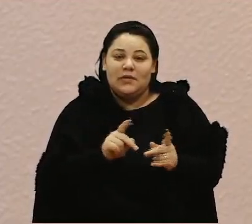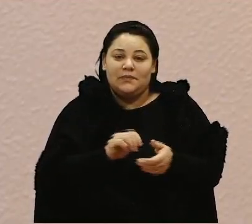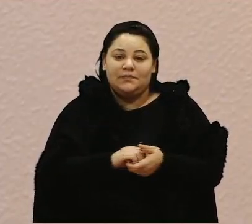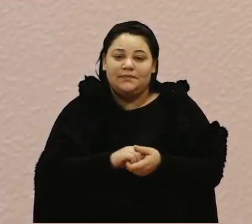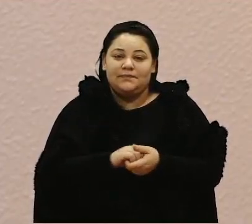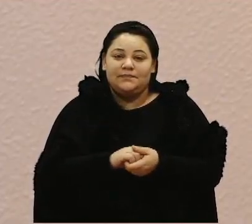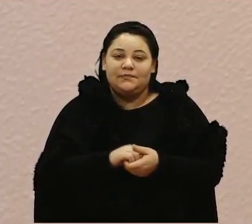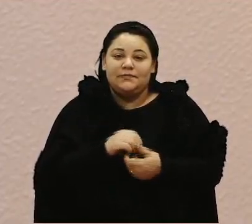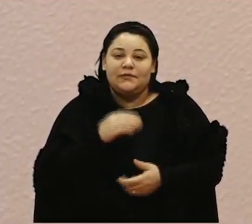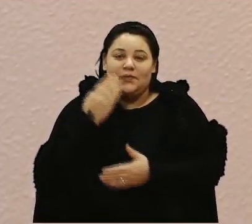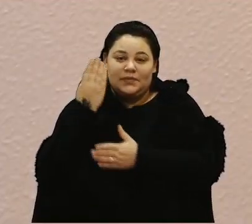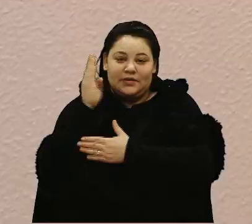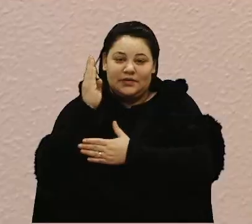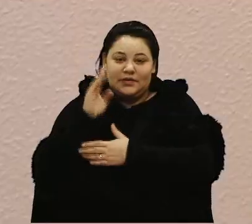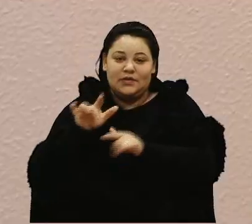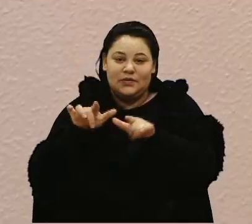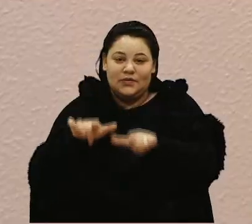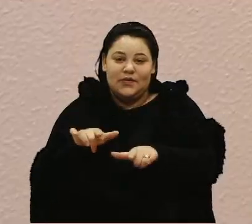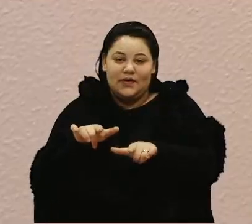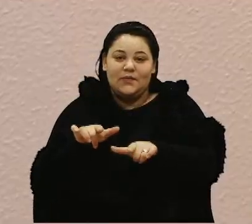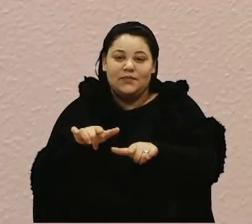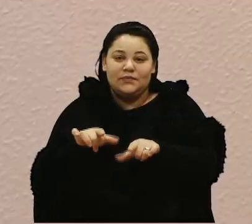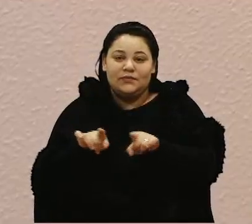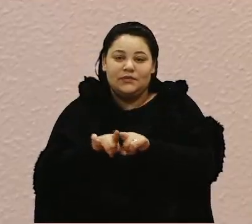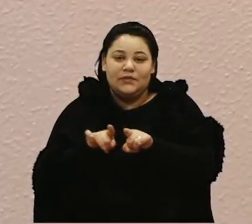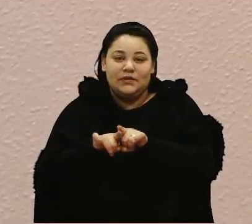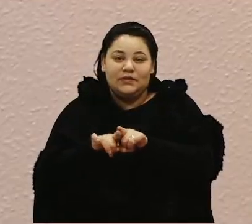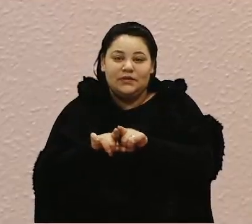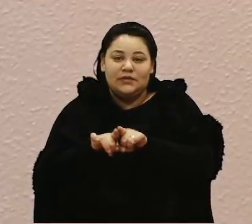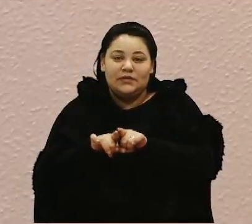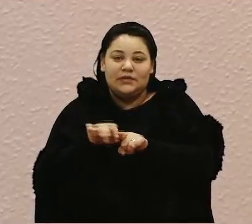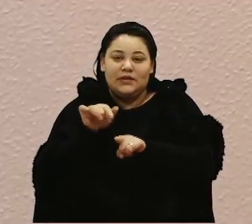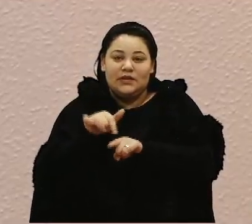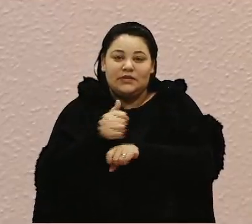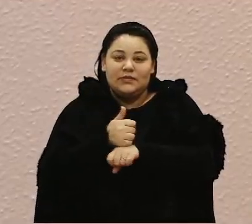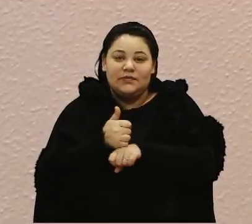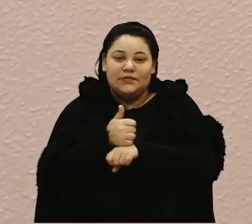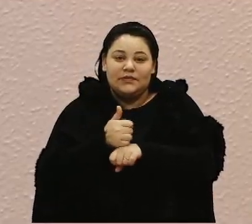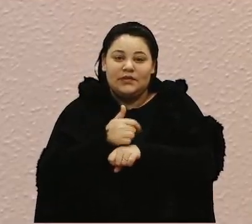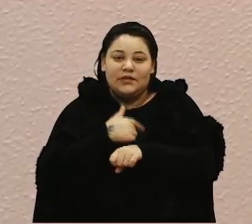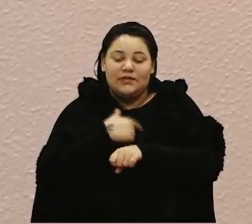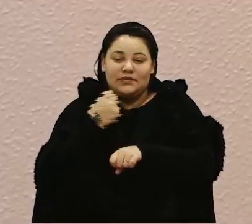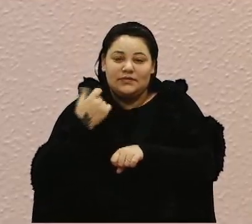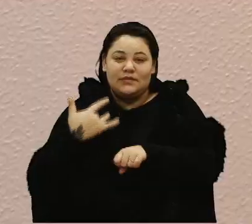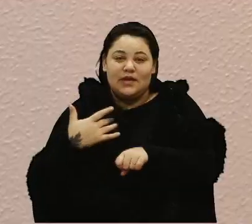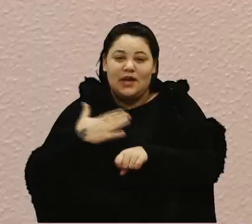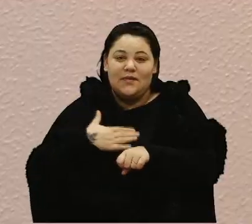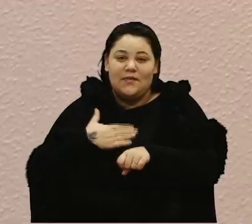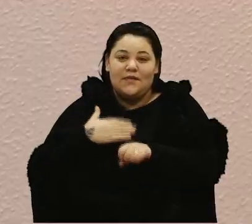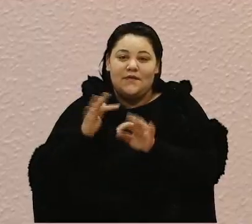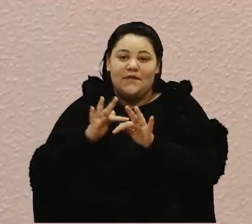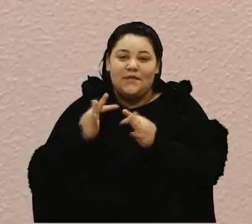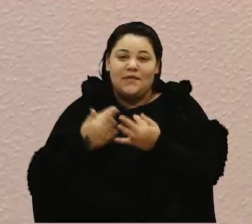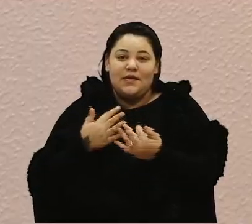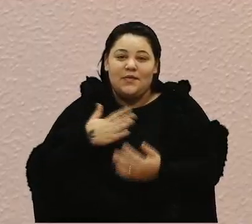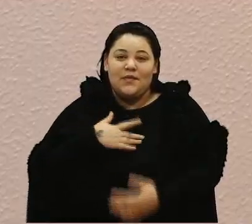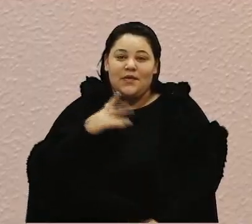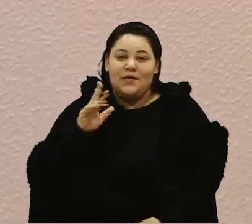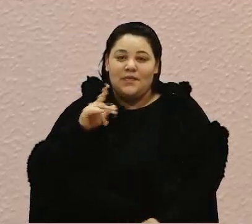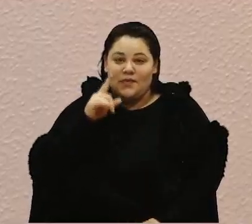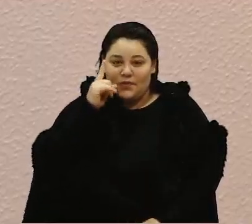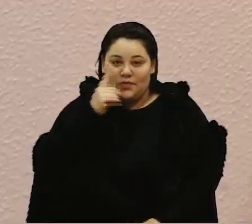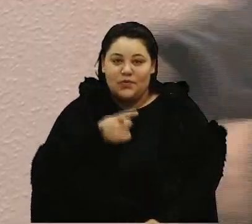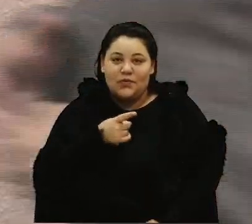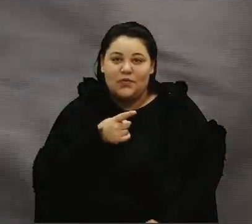a Marcenaria Empório da Madeira e essa profissional que eu comentei são meus familiares, né? Meu irmão é dono da Marcenaria Empório da